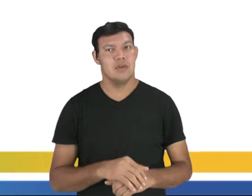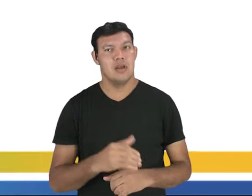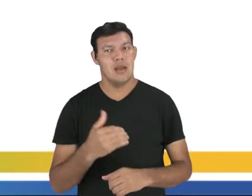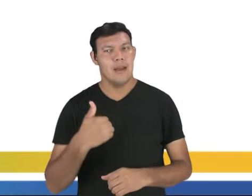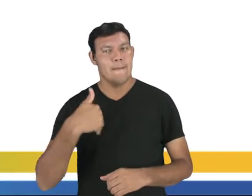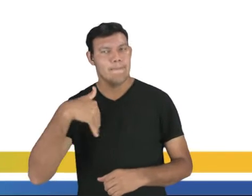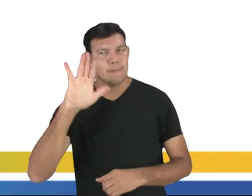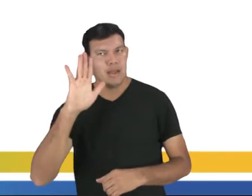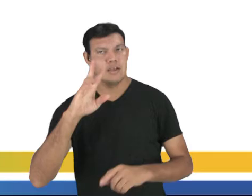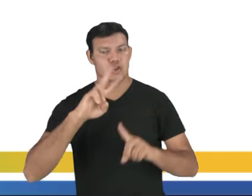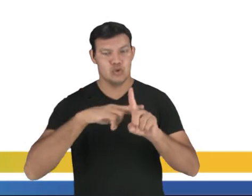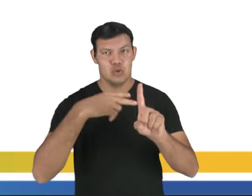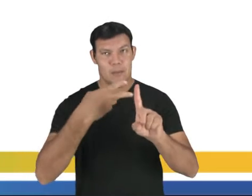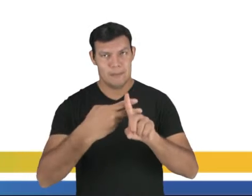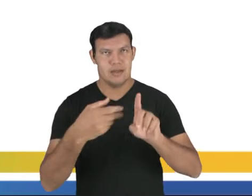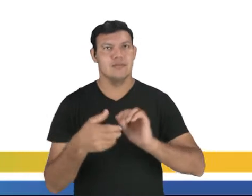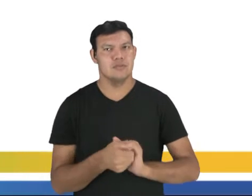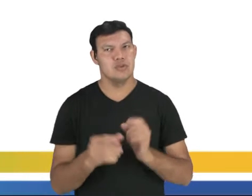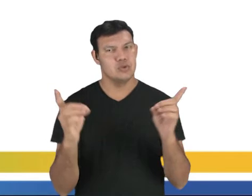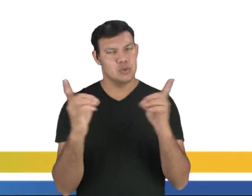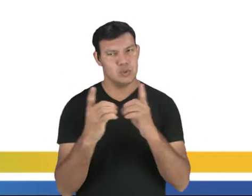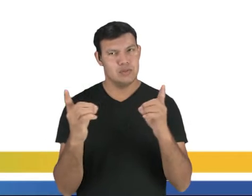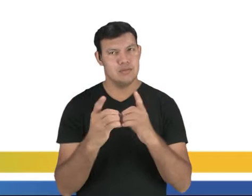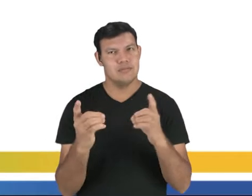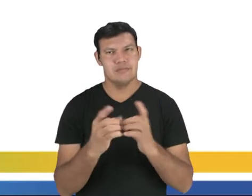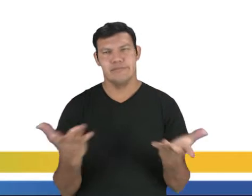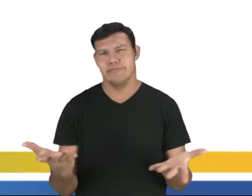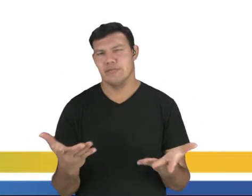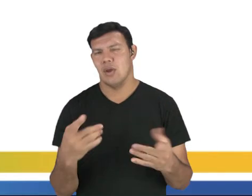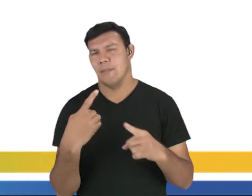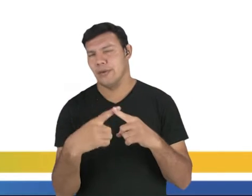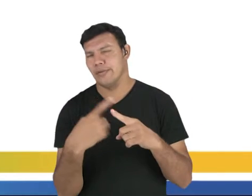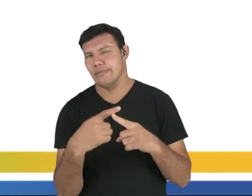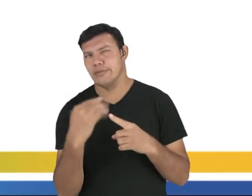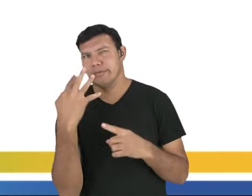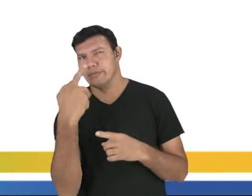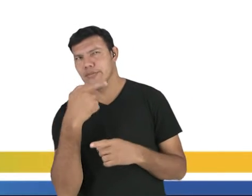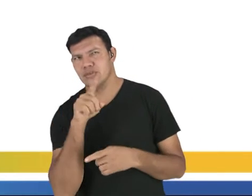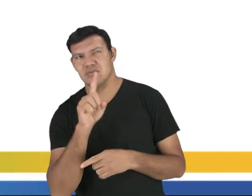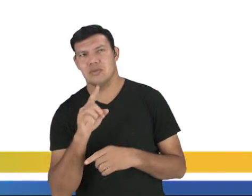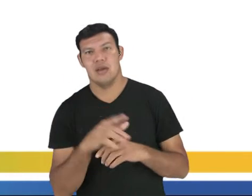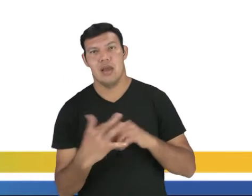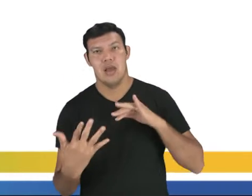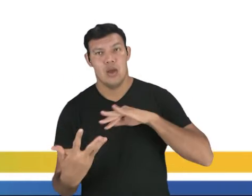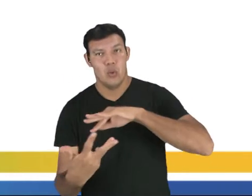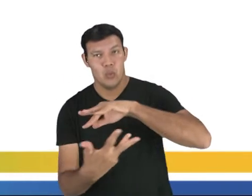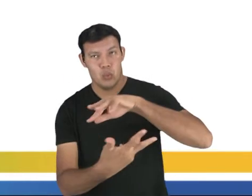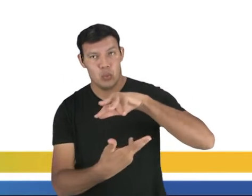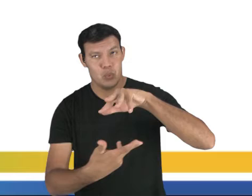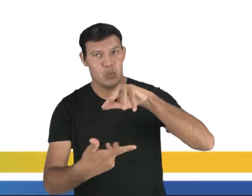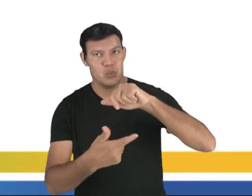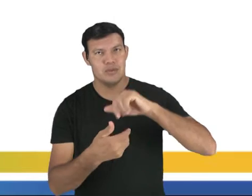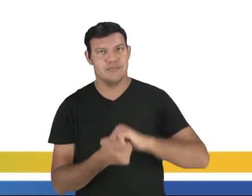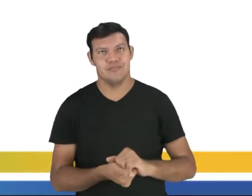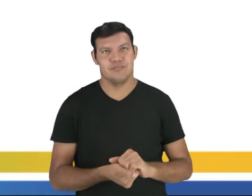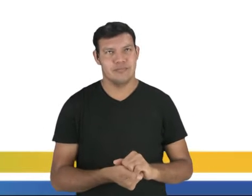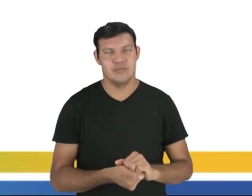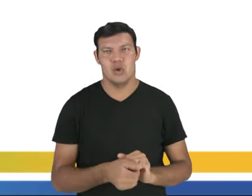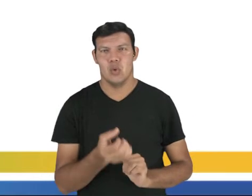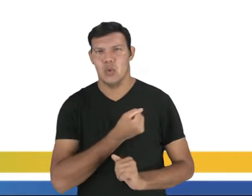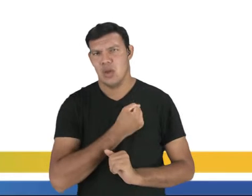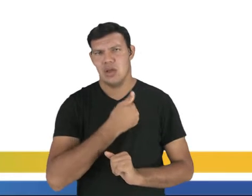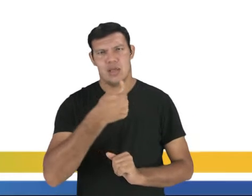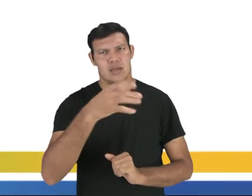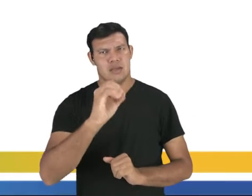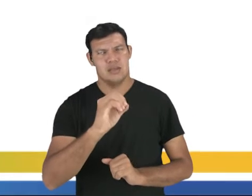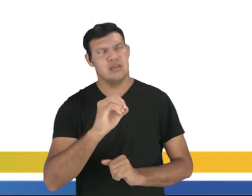estão ali para efeitos didáticos, porque na natureza eles não são bonitinhos assim não. Por exemplo, a Terra não é o 10 que está ali, né? É